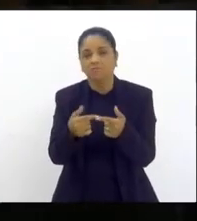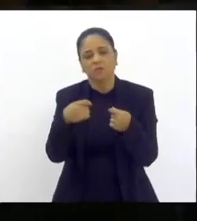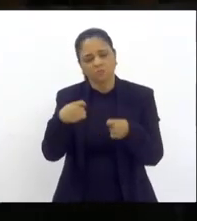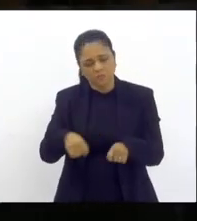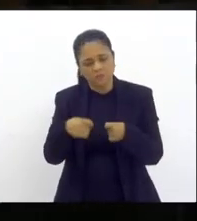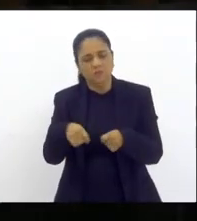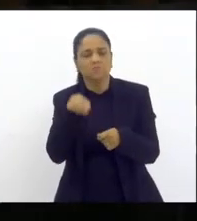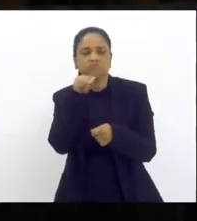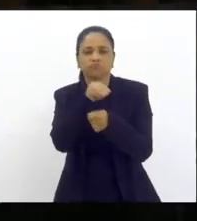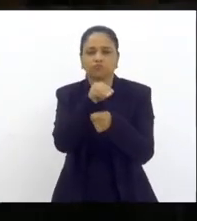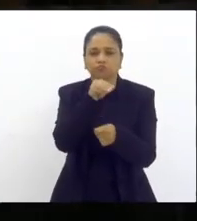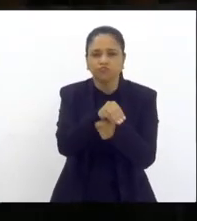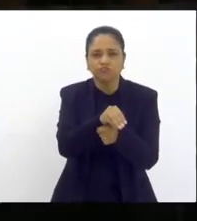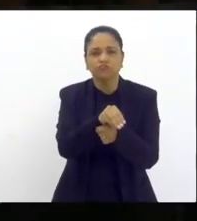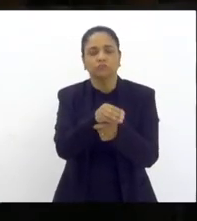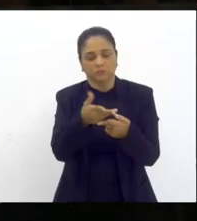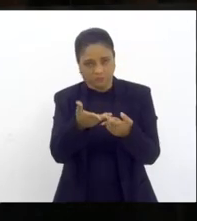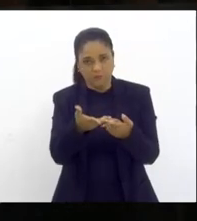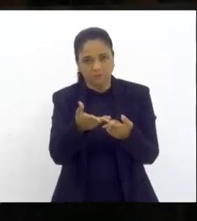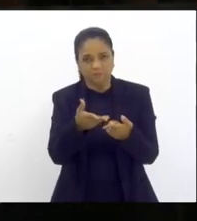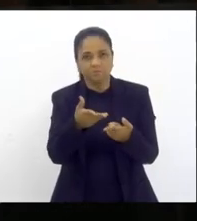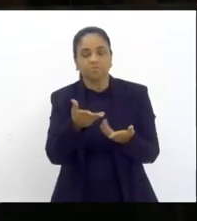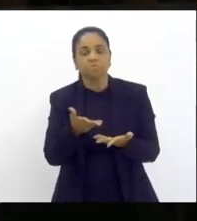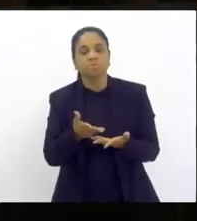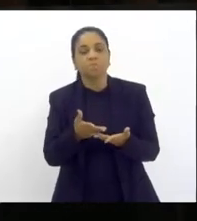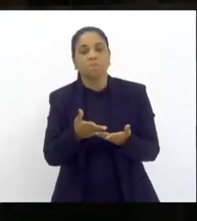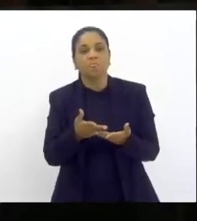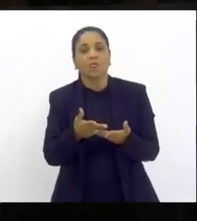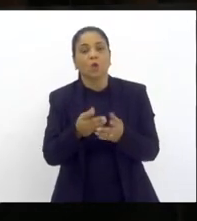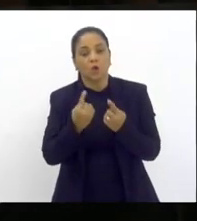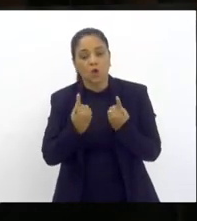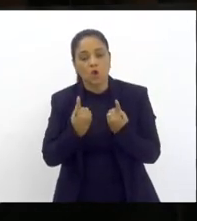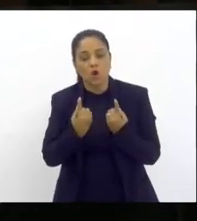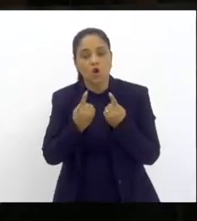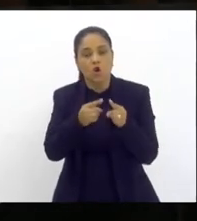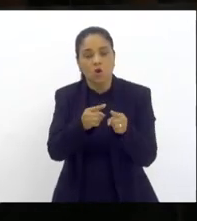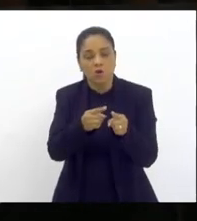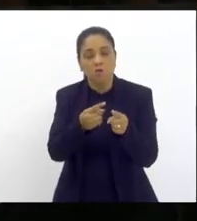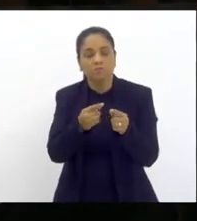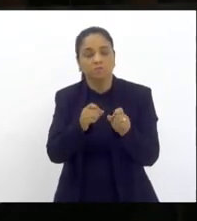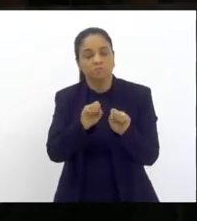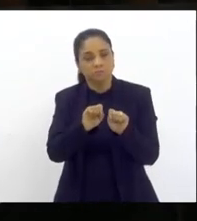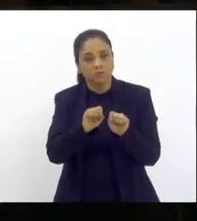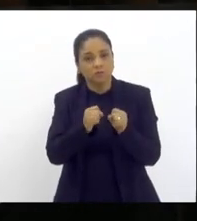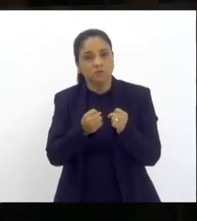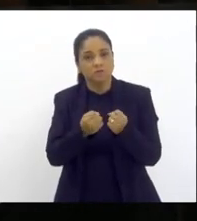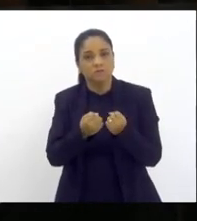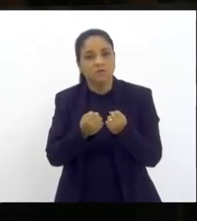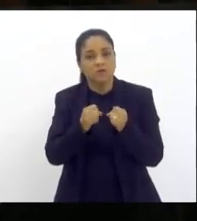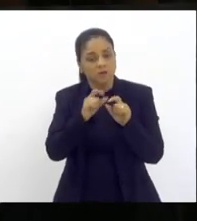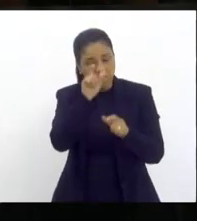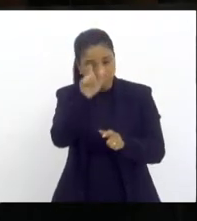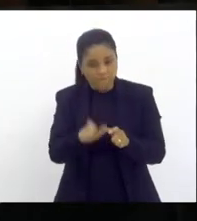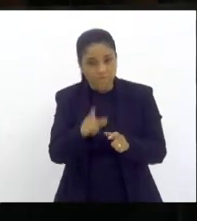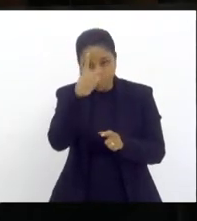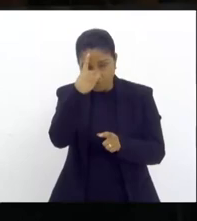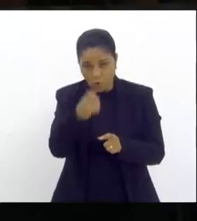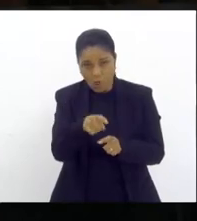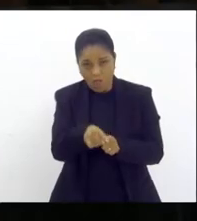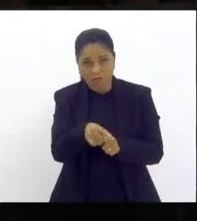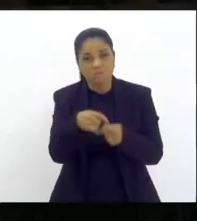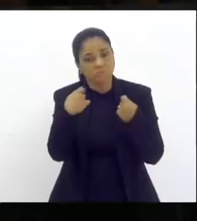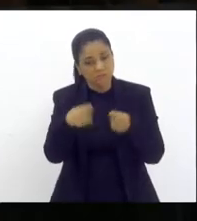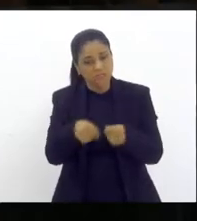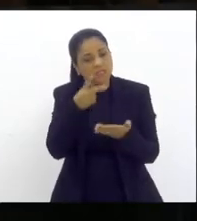dessas mulheres. É importante também dizer que o combate à violência contra a mulher precisa ser constante. E o debate que a gente